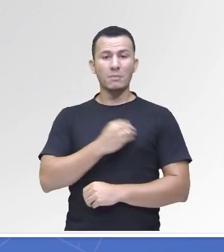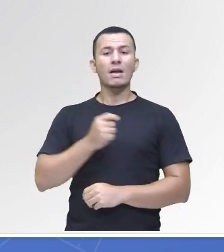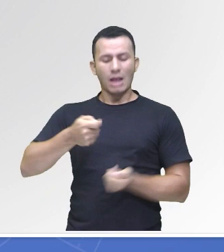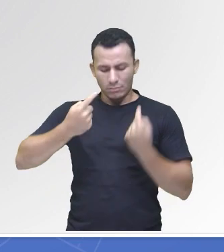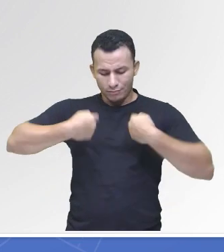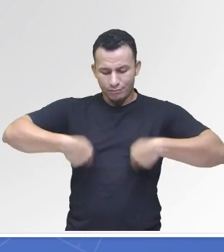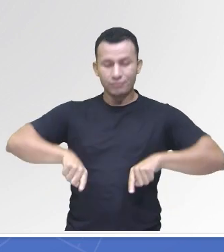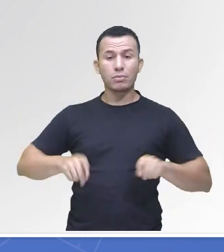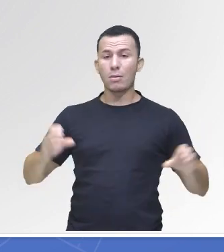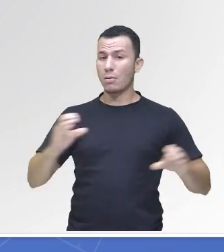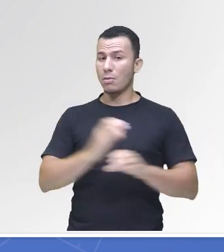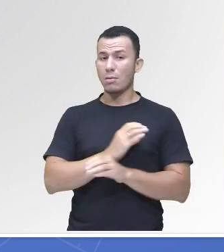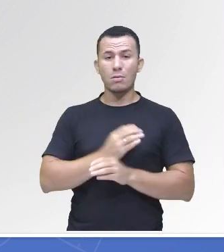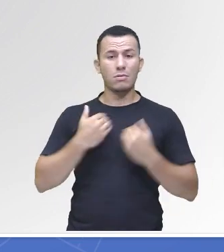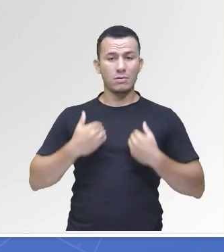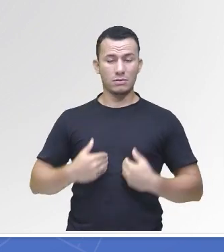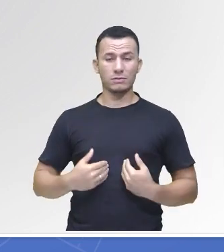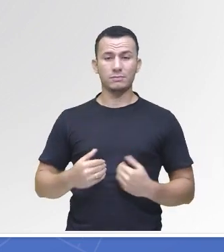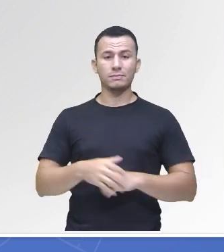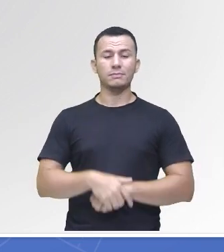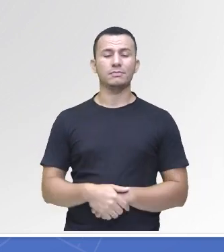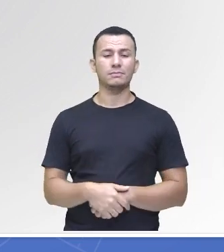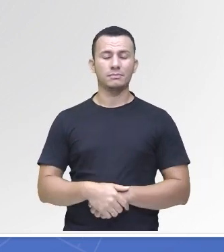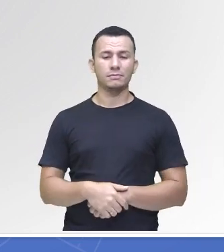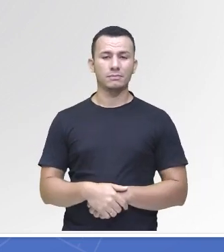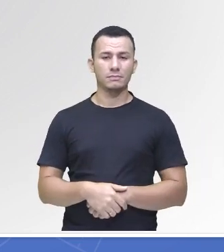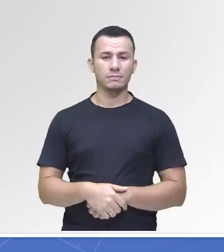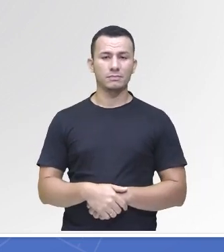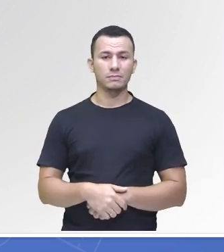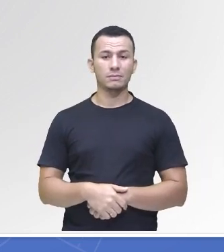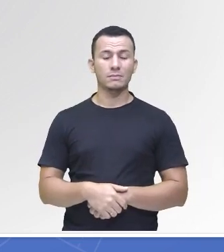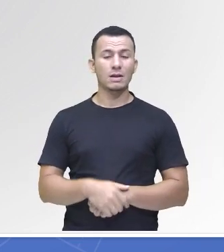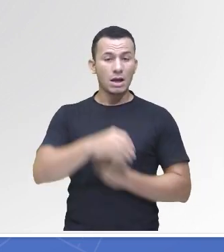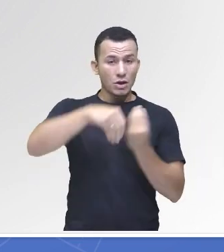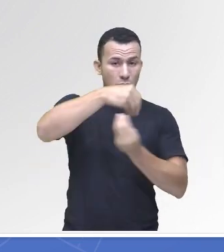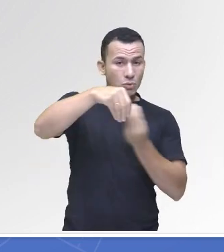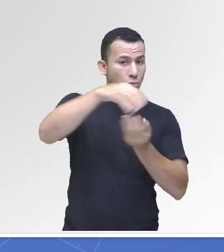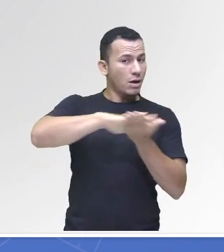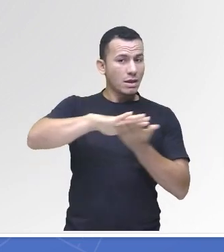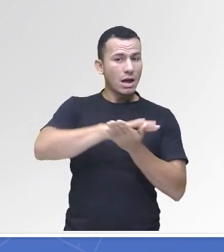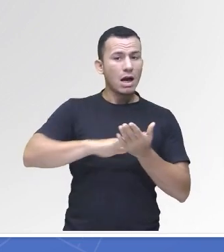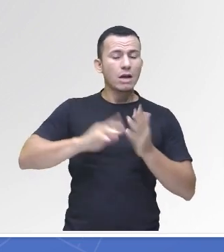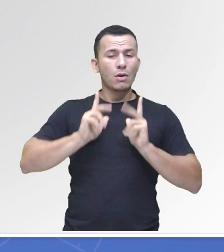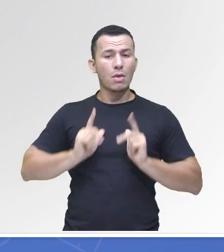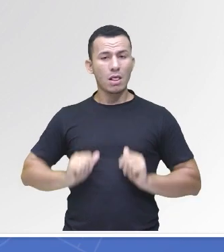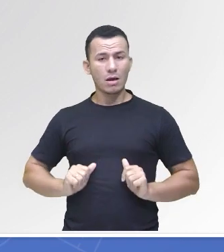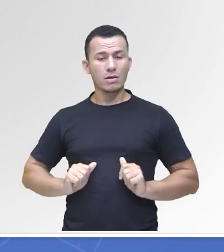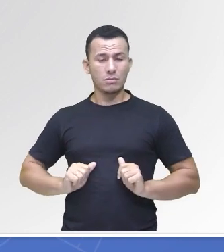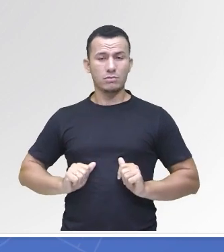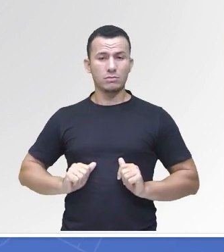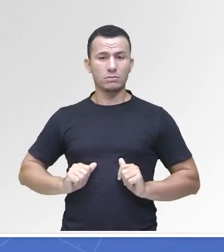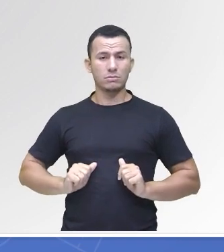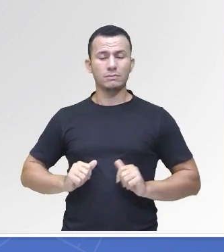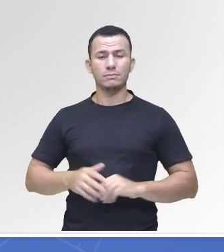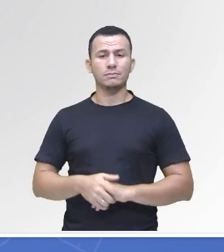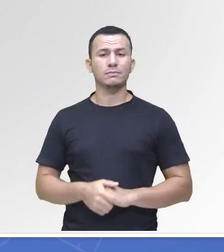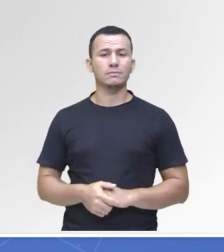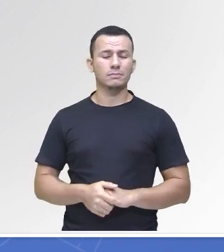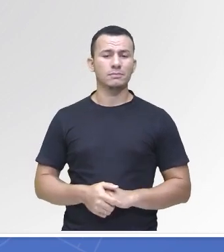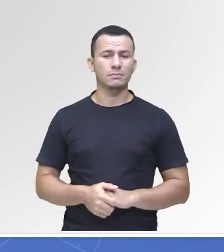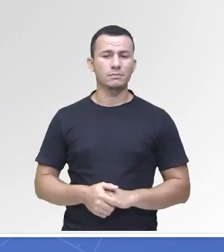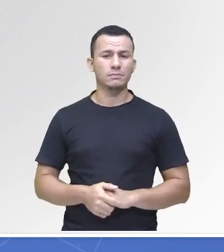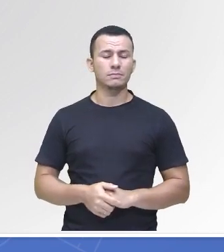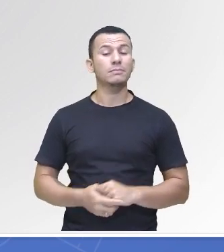circulação completa? Ou seja, sem a mistura de sangue oxigenado e sangue rico em gás carbônico, né?